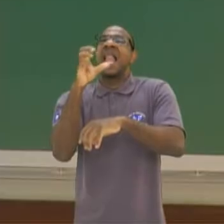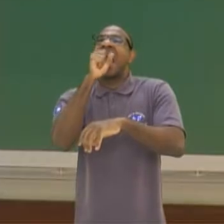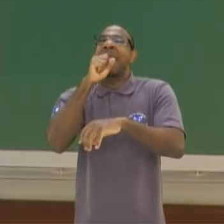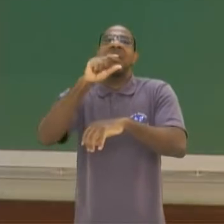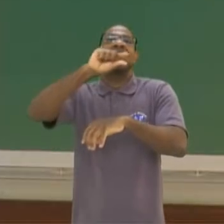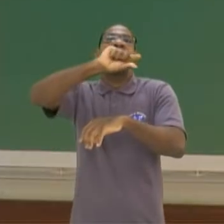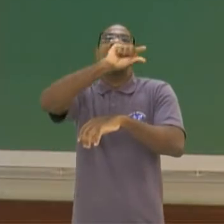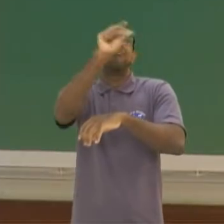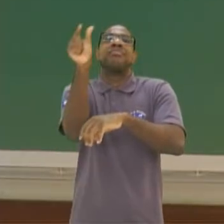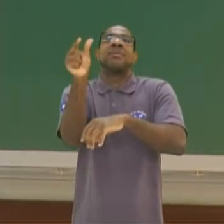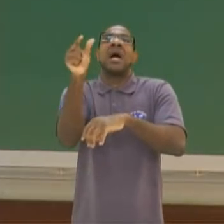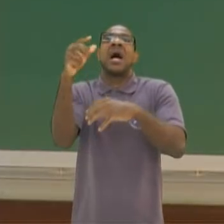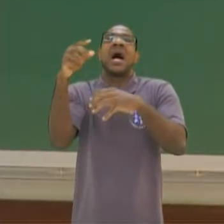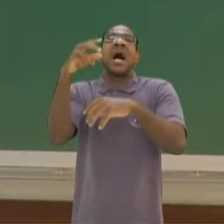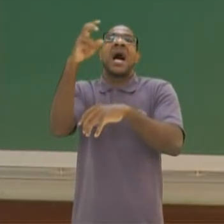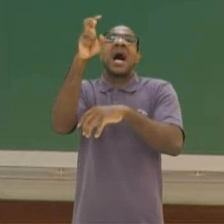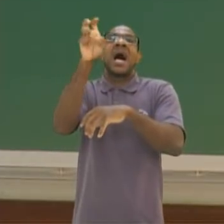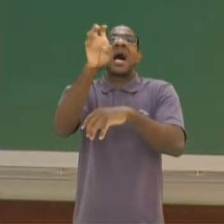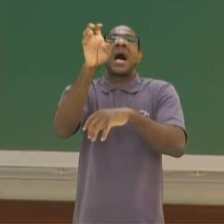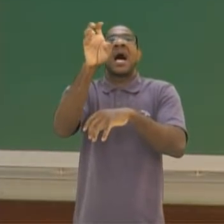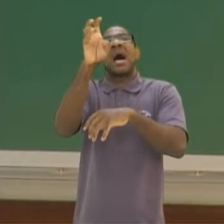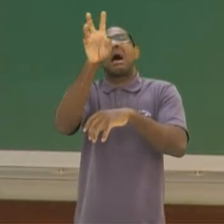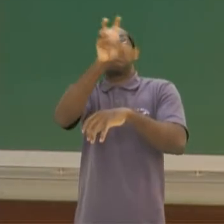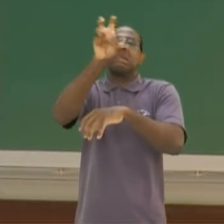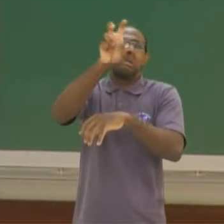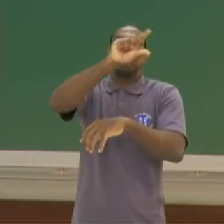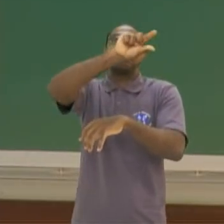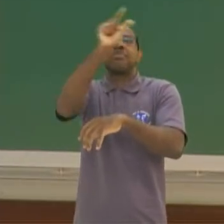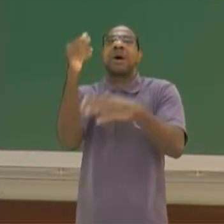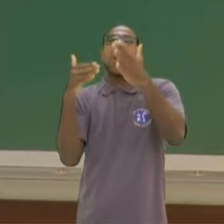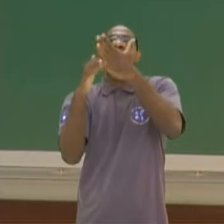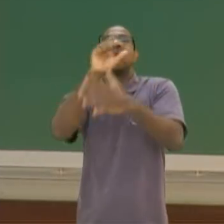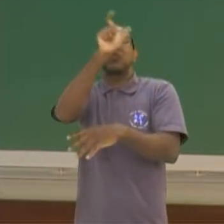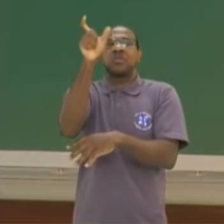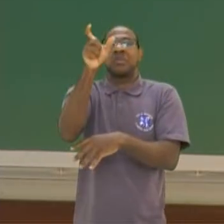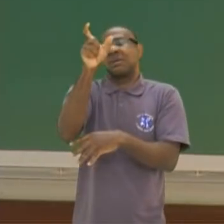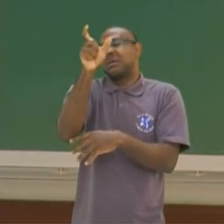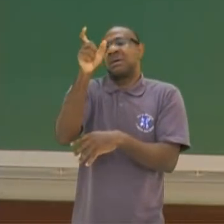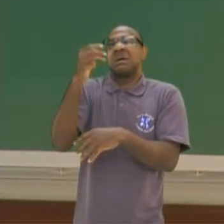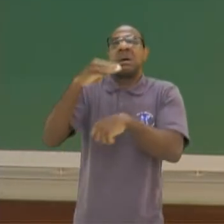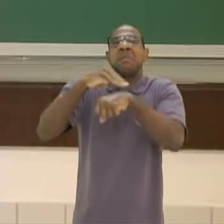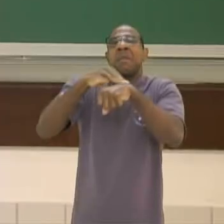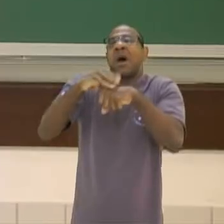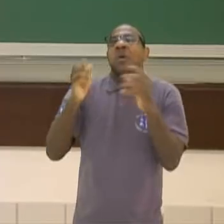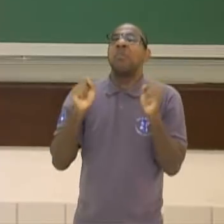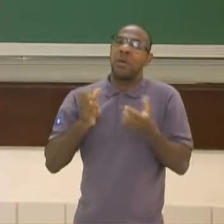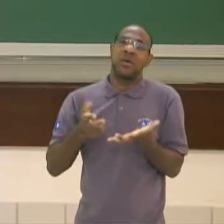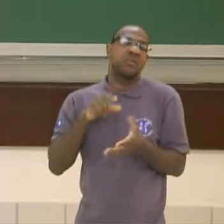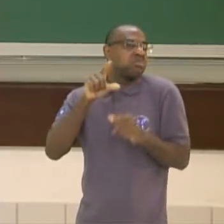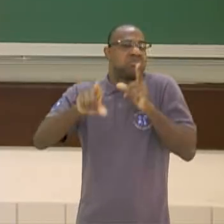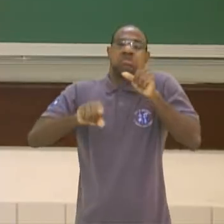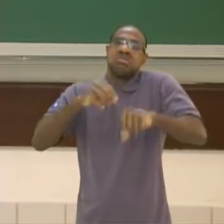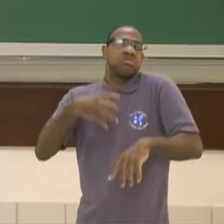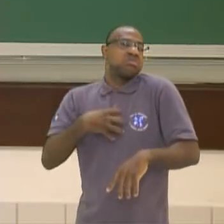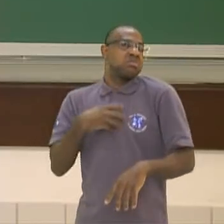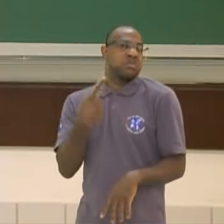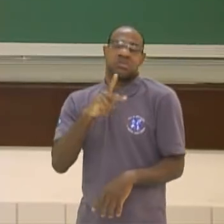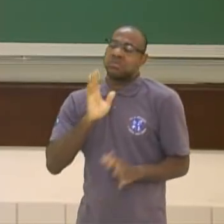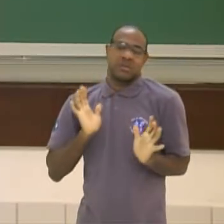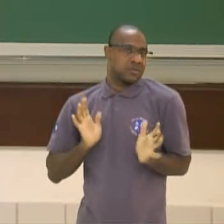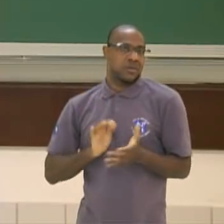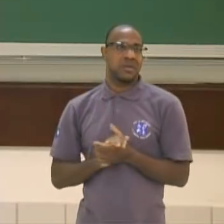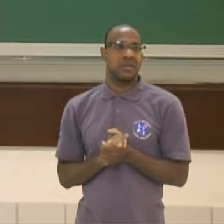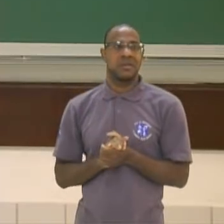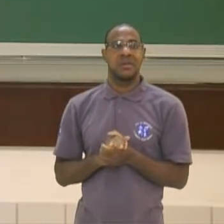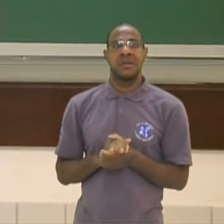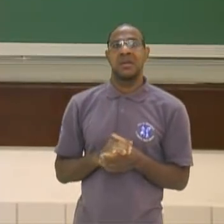exosfera, marrom. Então, faça um desenho do planeta, uma circunferência, e pegue, escolha 5 cores. Lápis